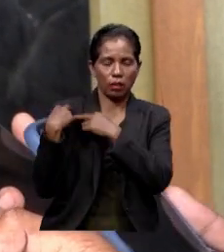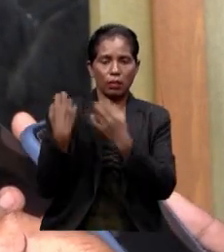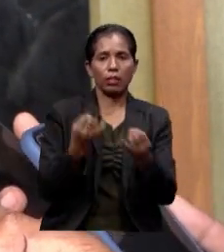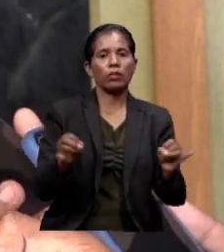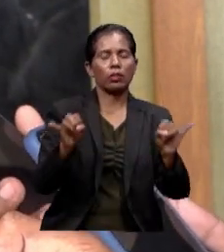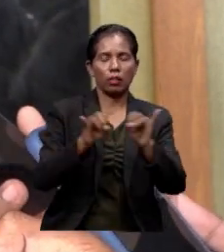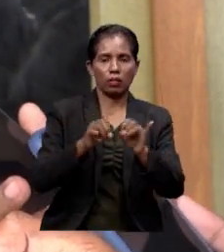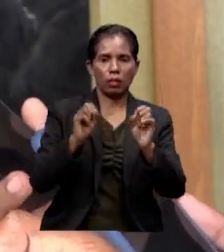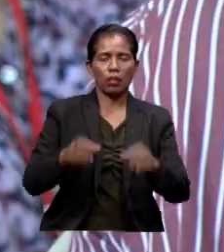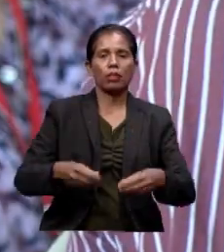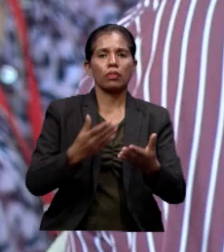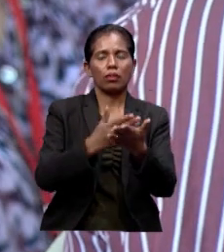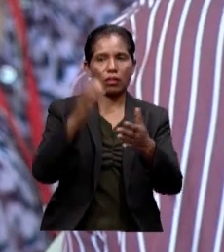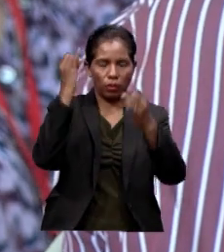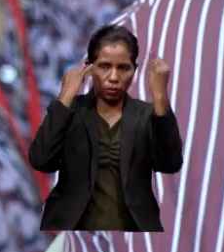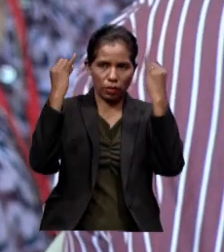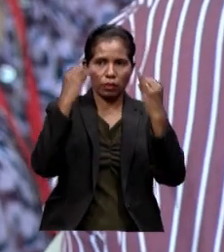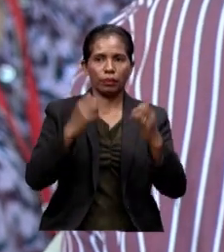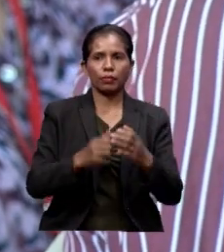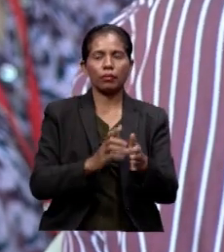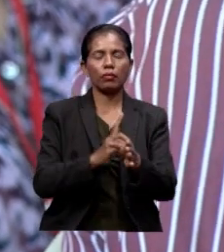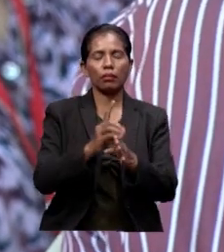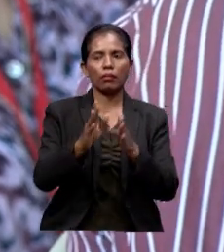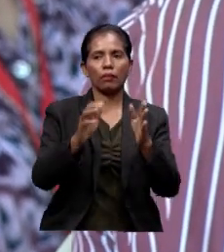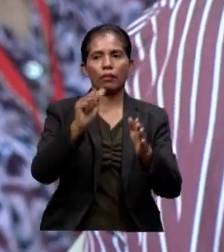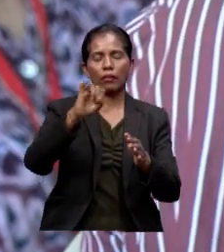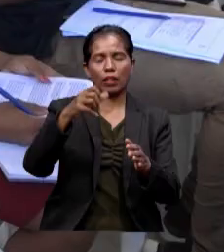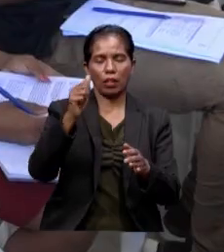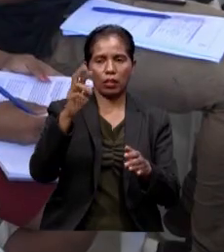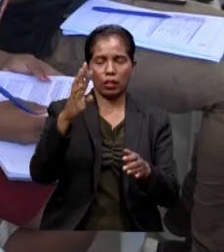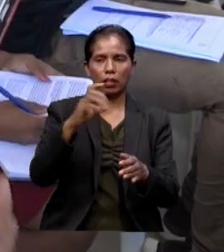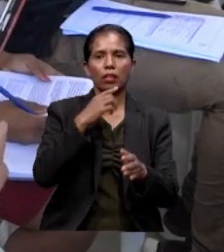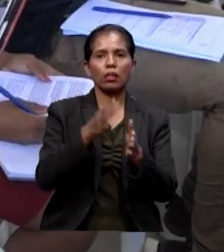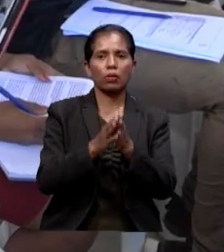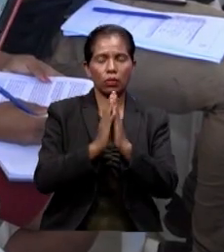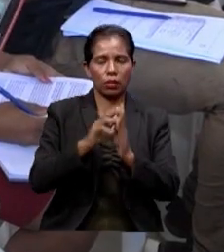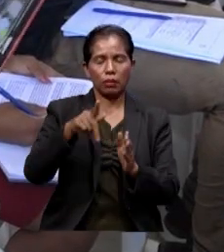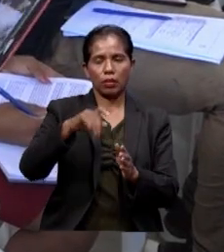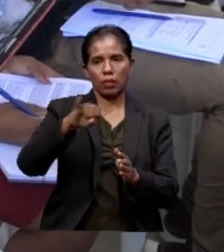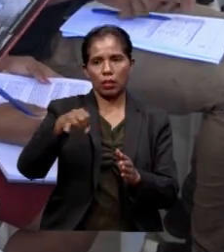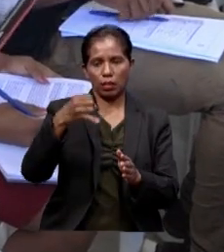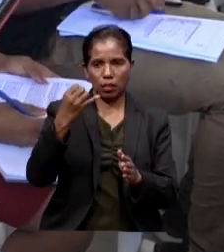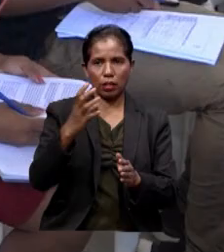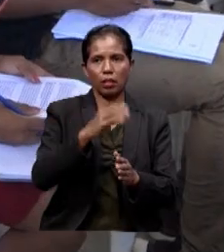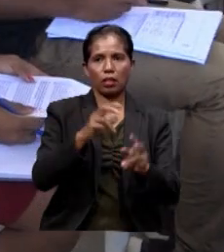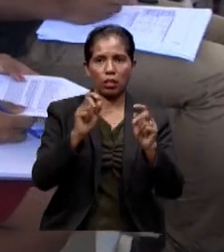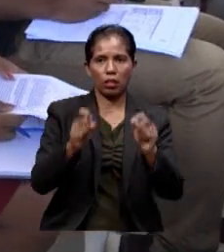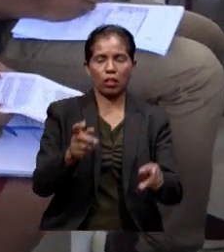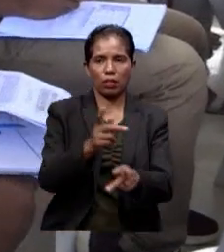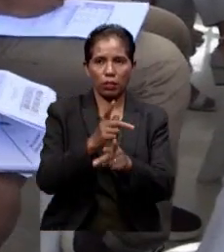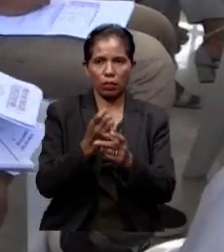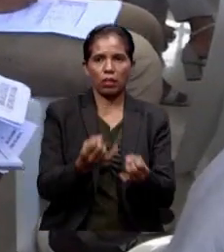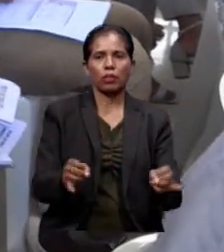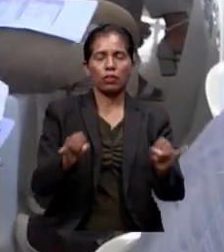tem que disponível para informação. Diretor Azar José Luiz Oliveira, russo procurador-geral República, tem que assegurar a